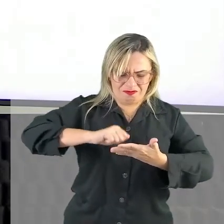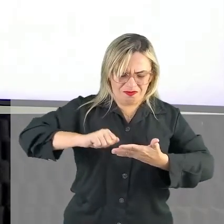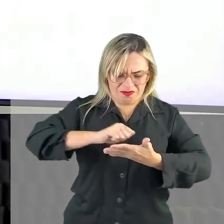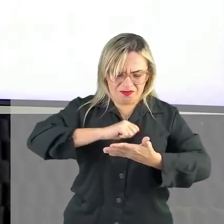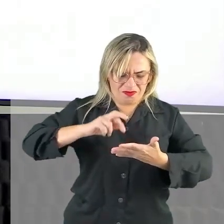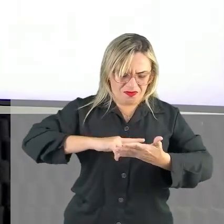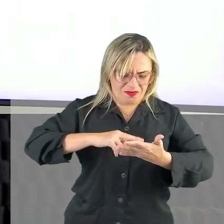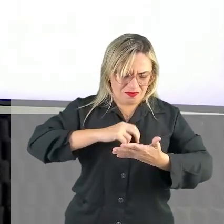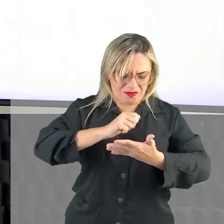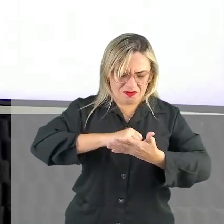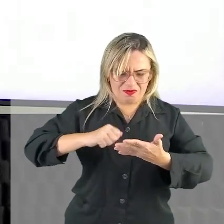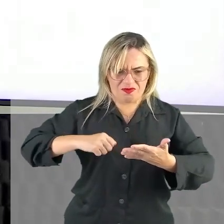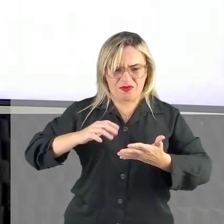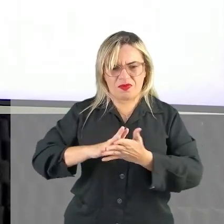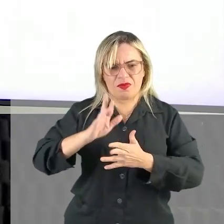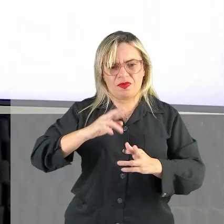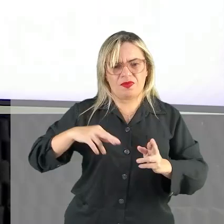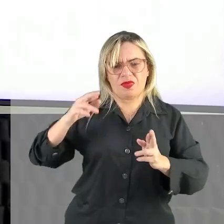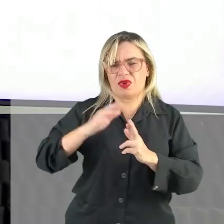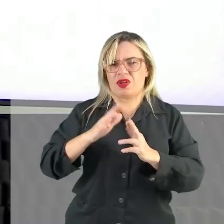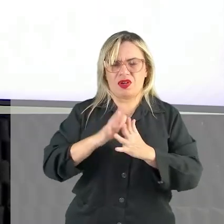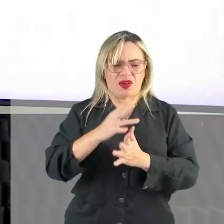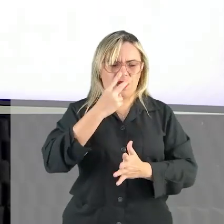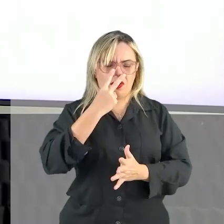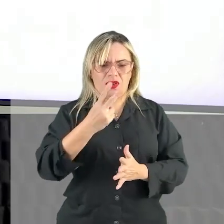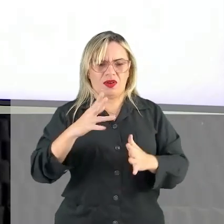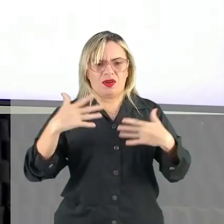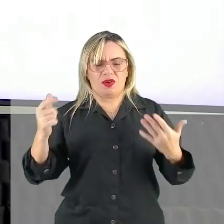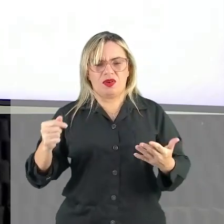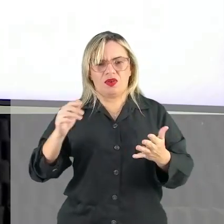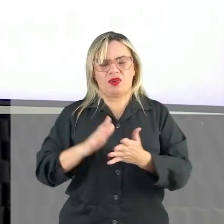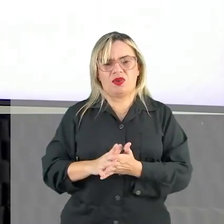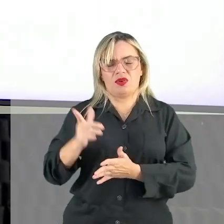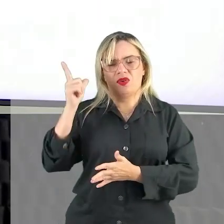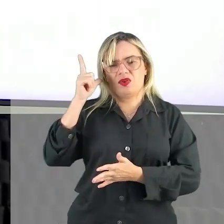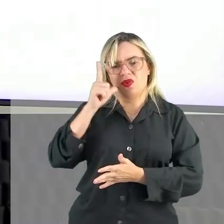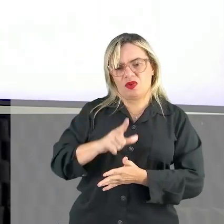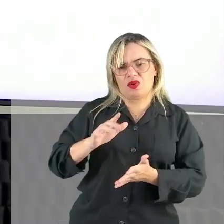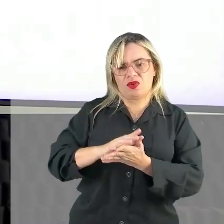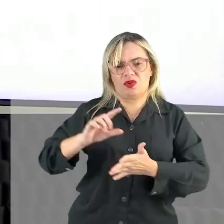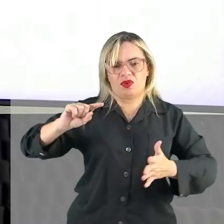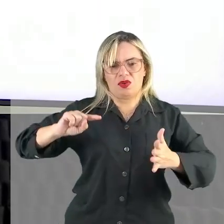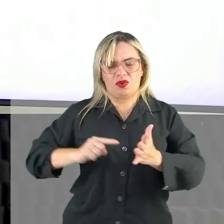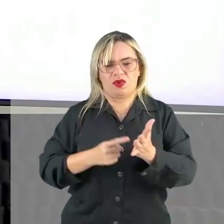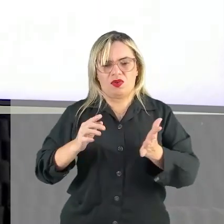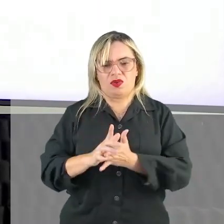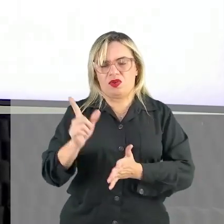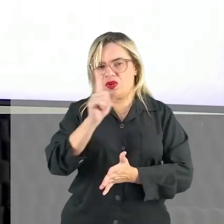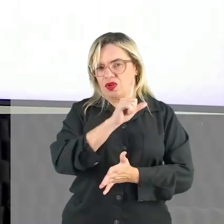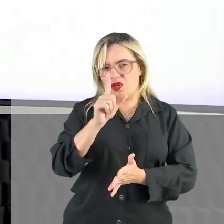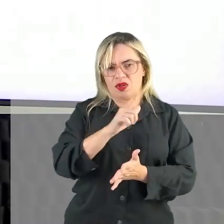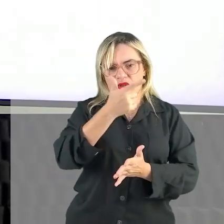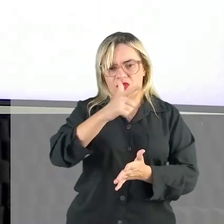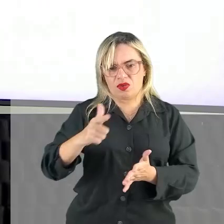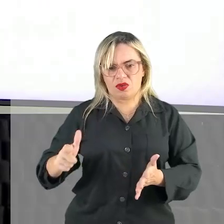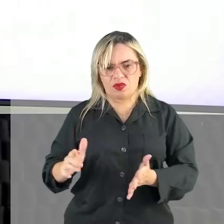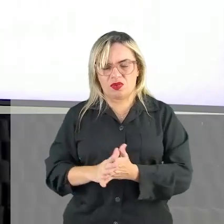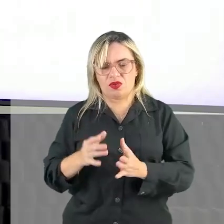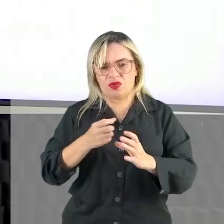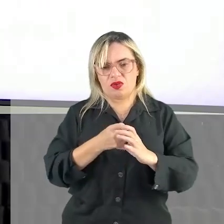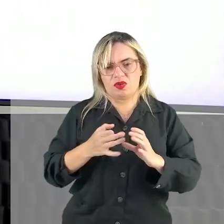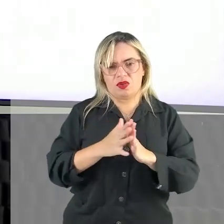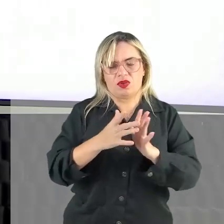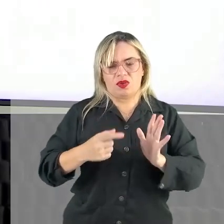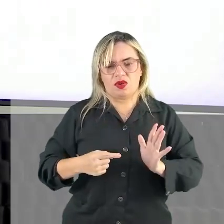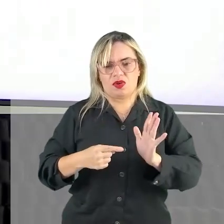de referências, achando que ali você está ganhando e adquirindo pontos. Elas não têm caráter, elas só são